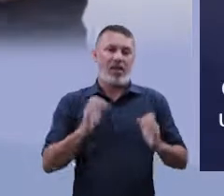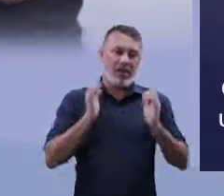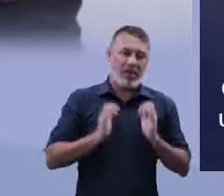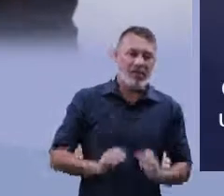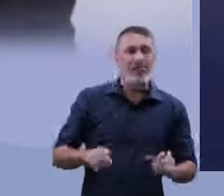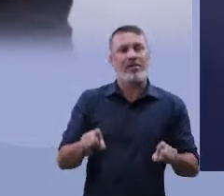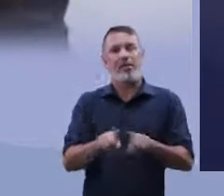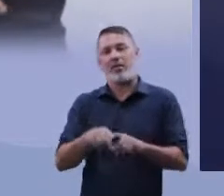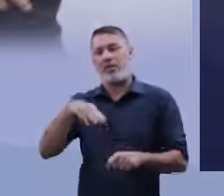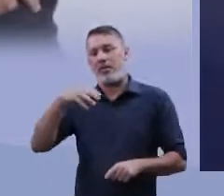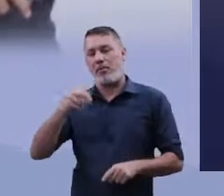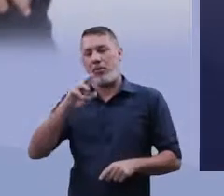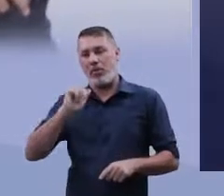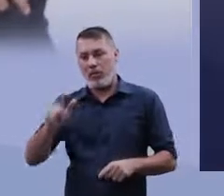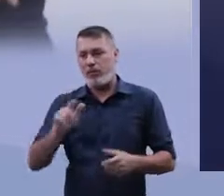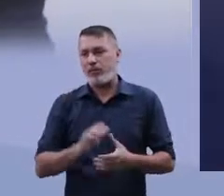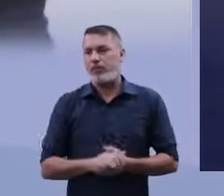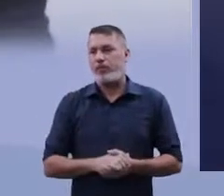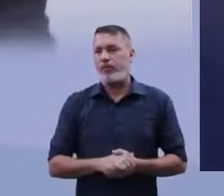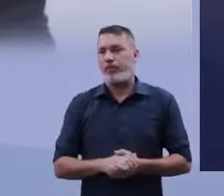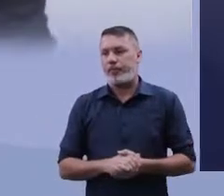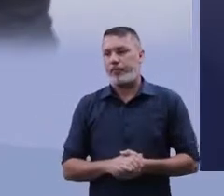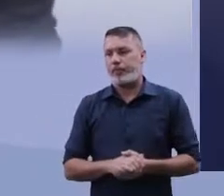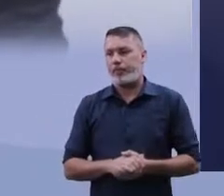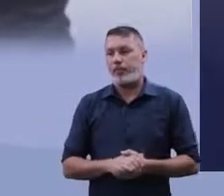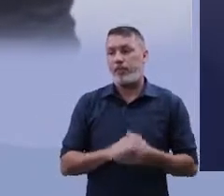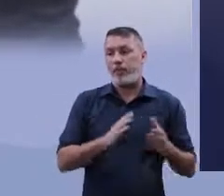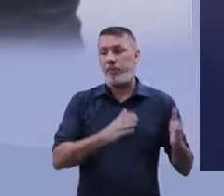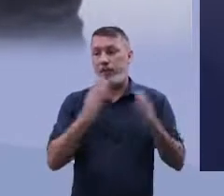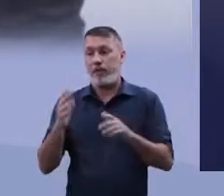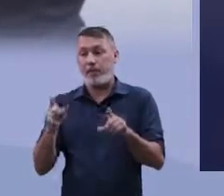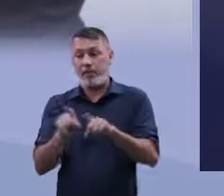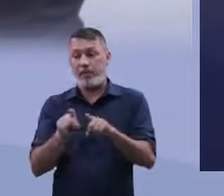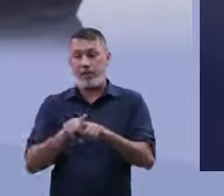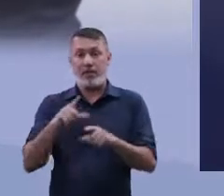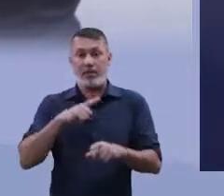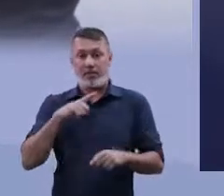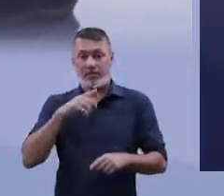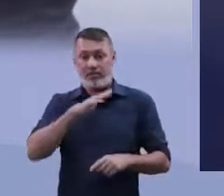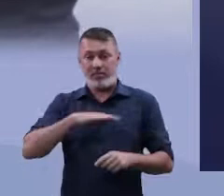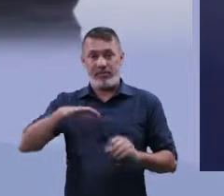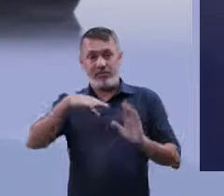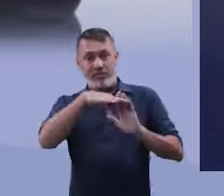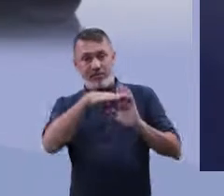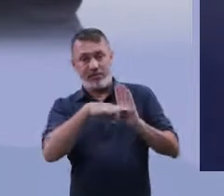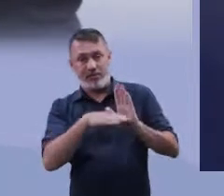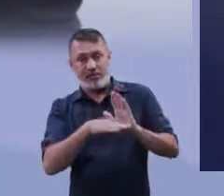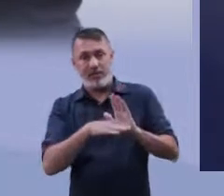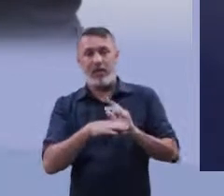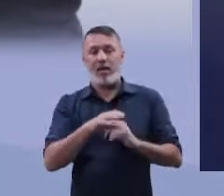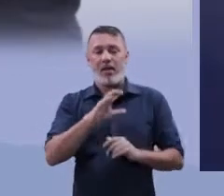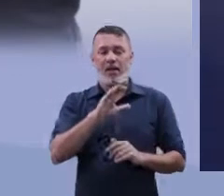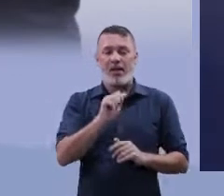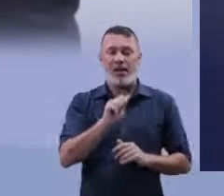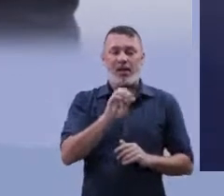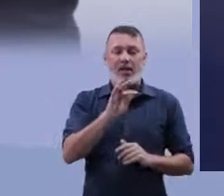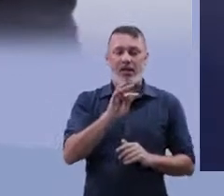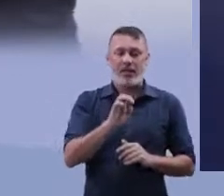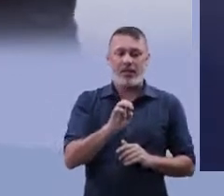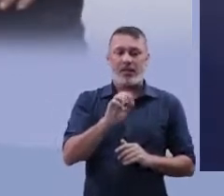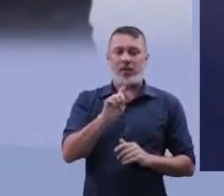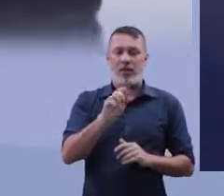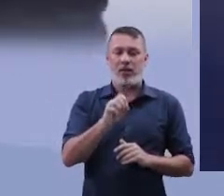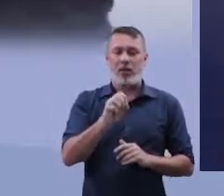da fundamentação da moralidade. O que seria, então, aí é importante a gente pensar sobre o imperativo hipotético e o imperativo